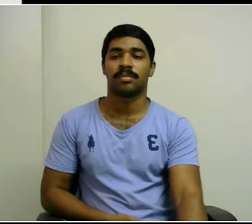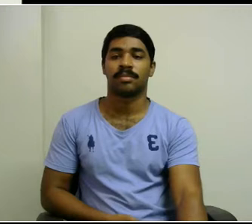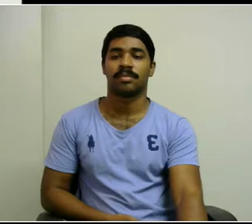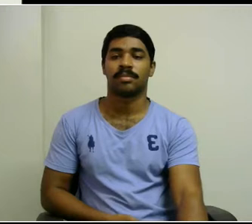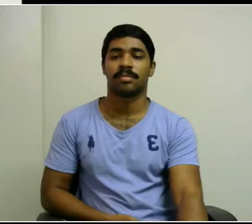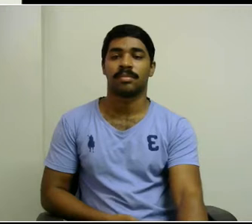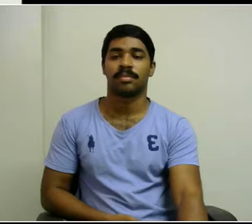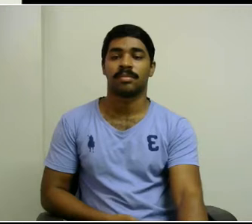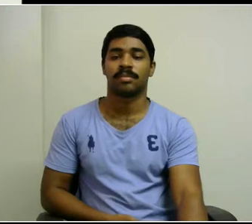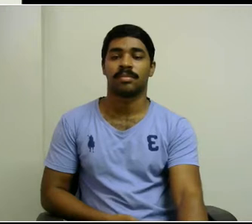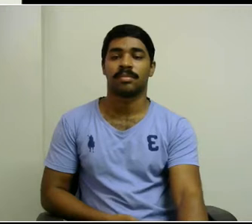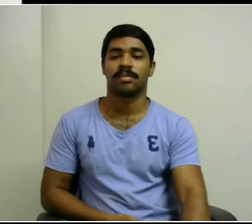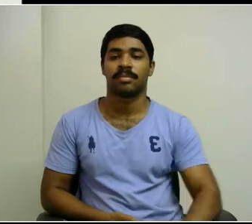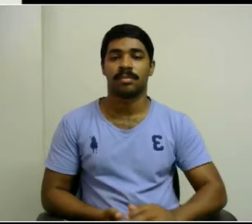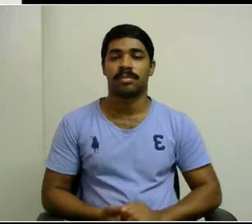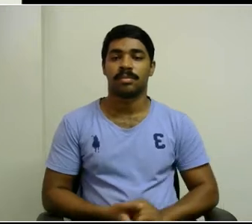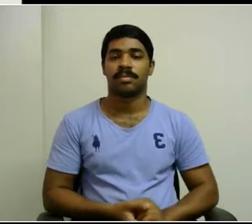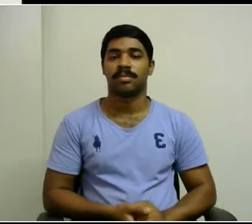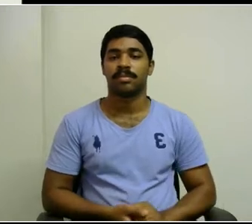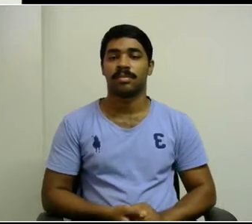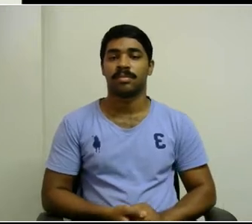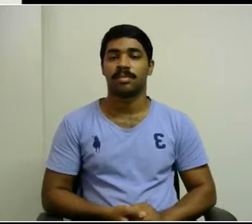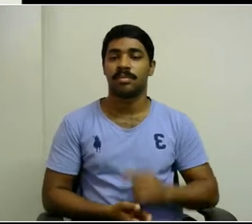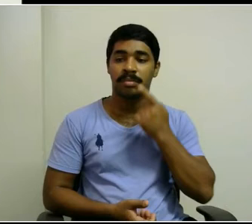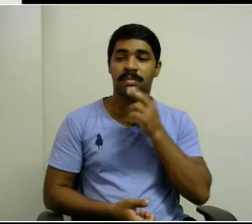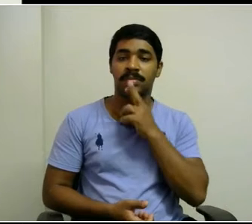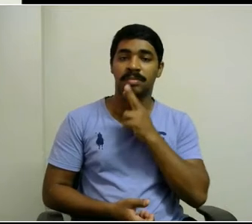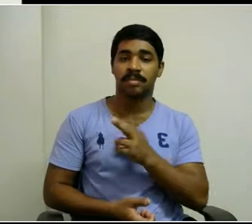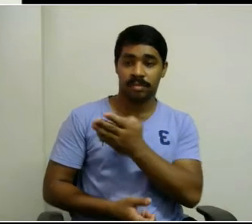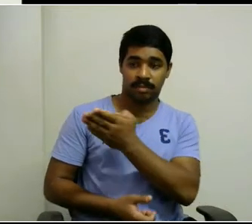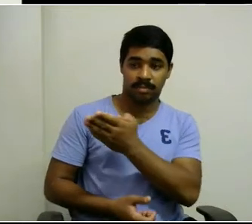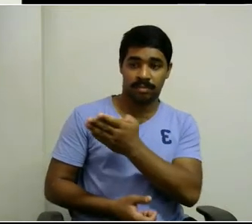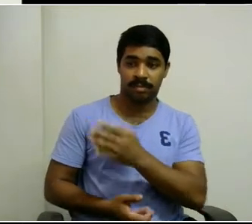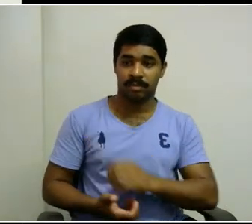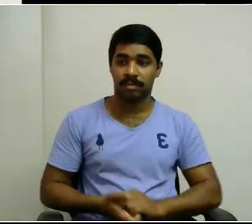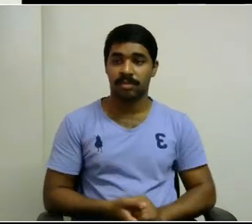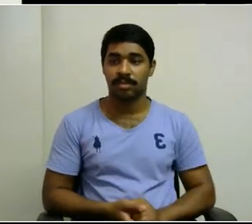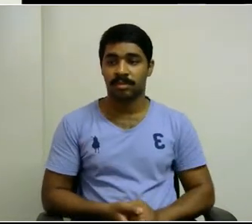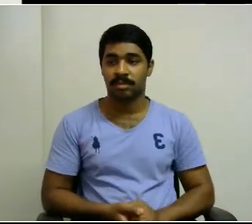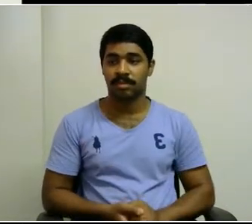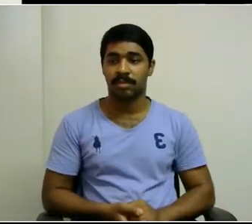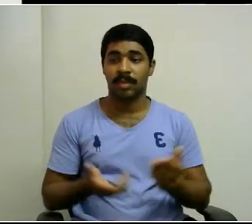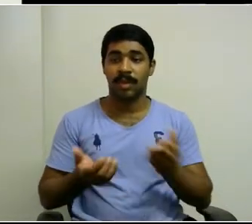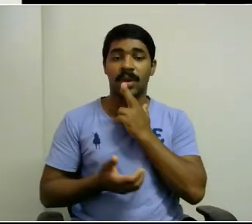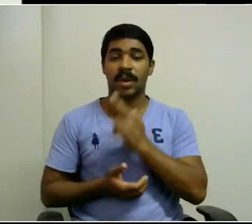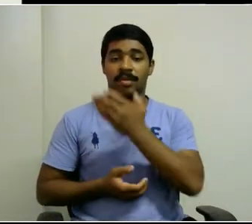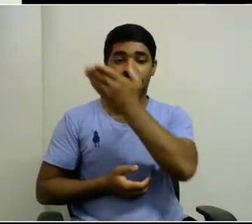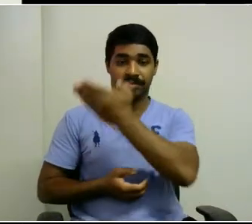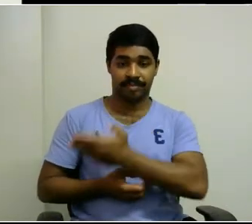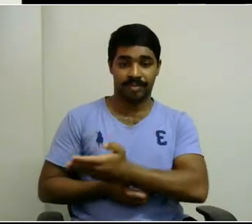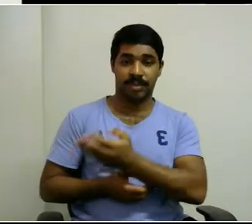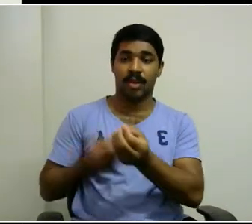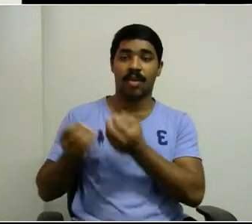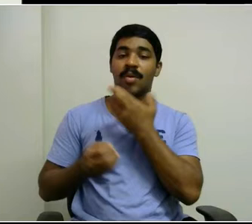Vamos resolver agora esses tipos de inequações aqui, ó. 2x mais 1 é menor ou igual a x mais 6. 2, né,